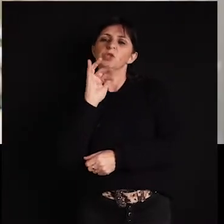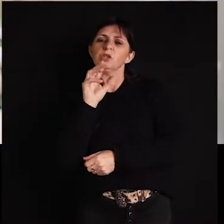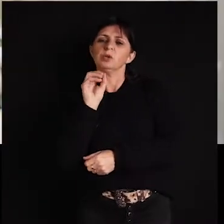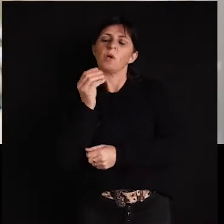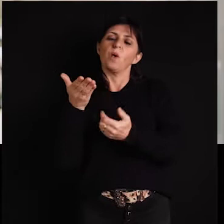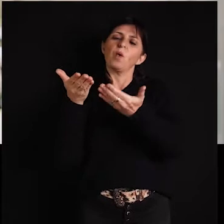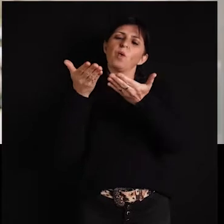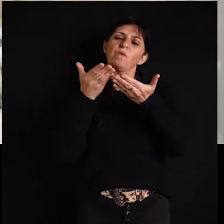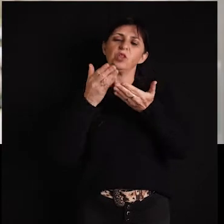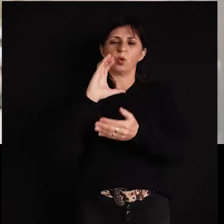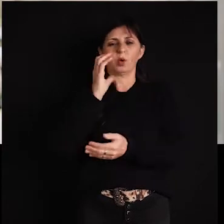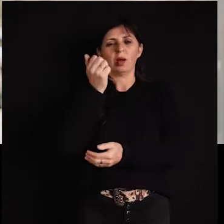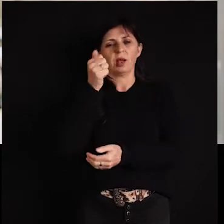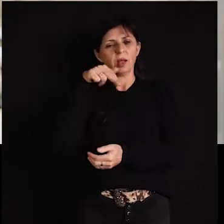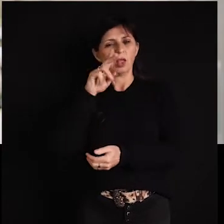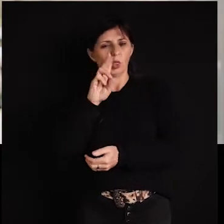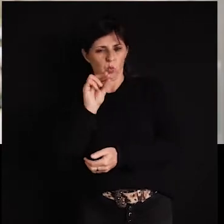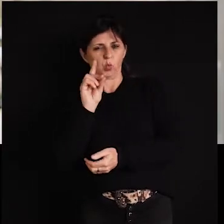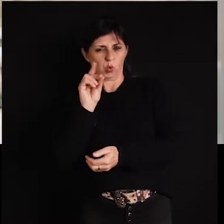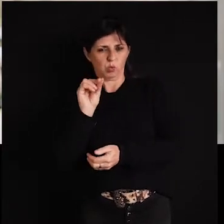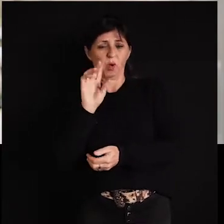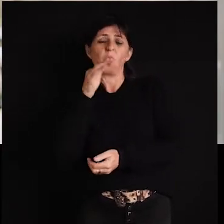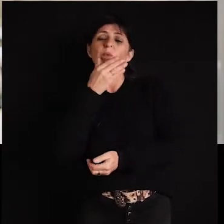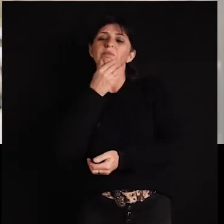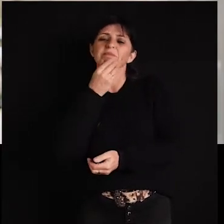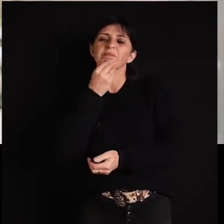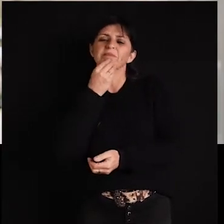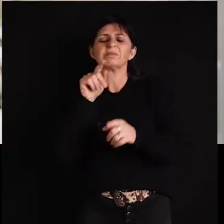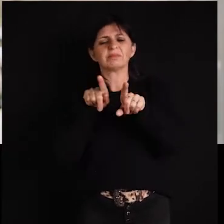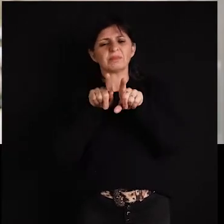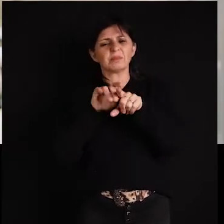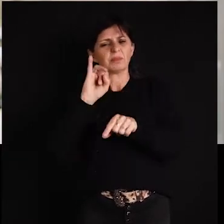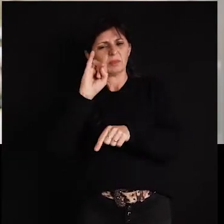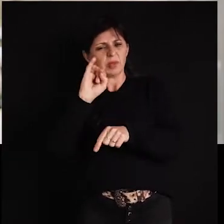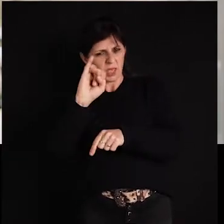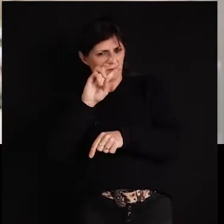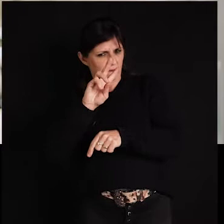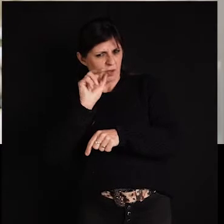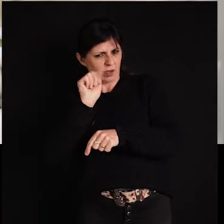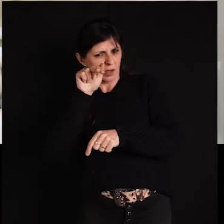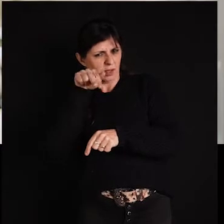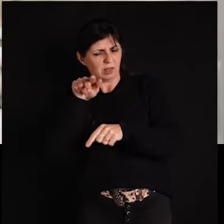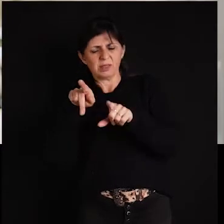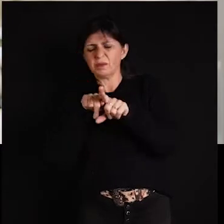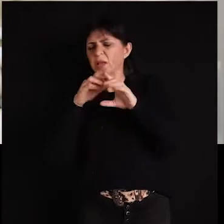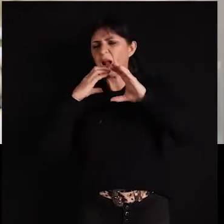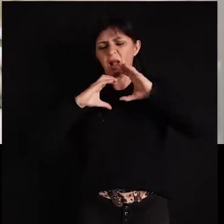cantar, e o Ivan dos Monarcas, o outro cantor, cantou muito